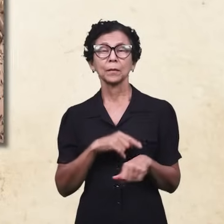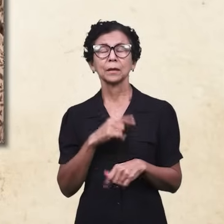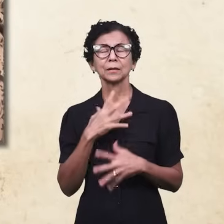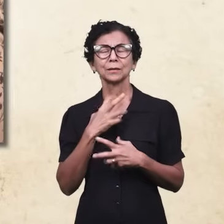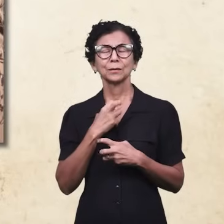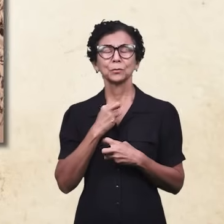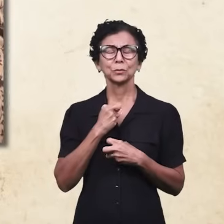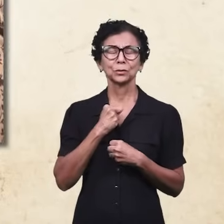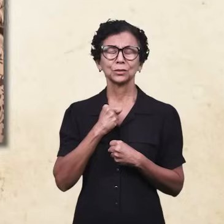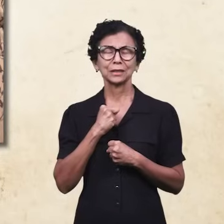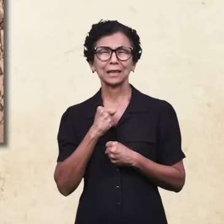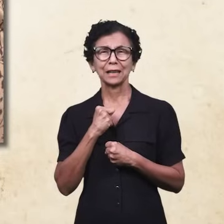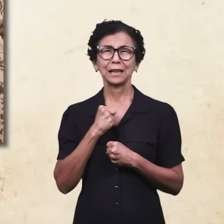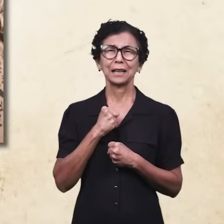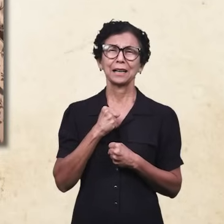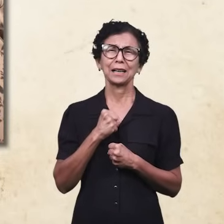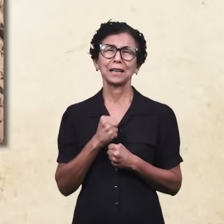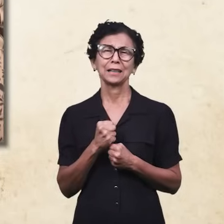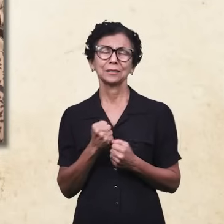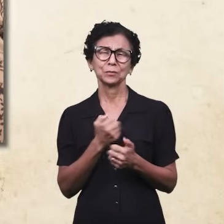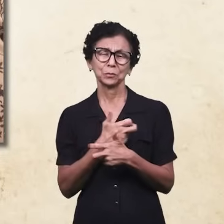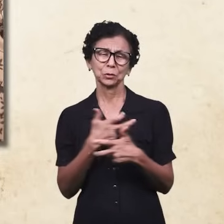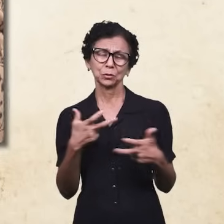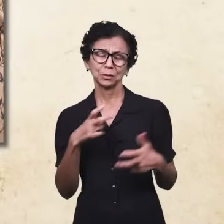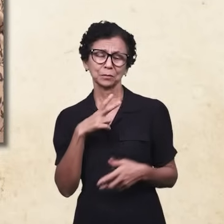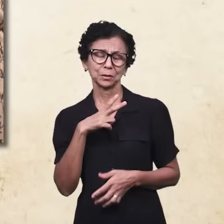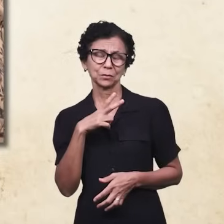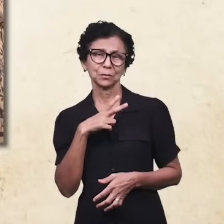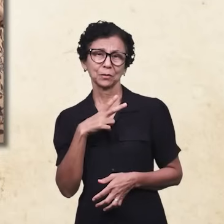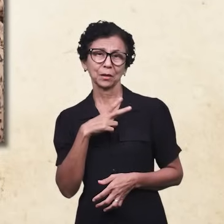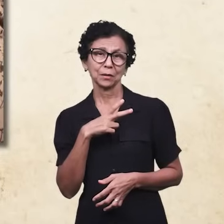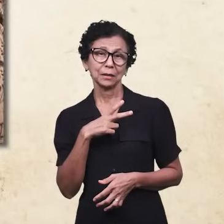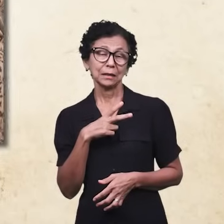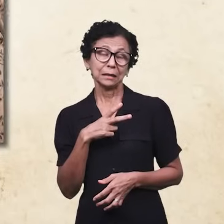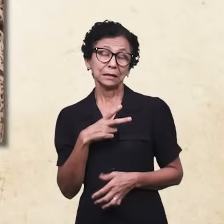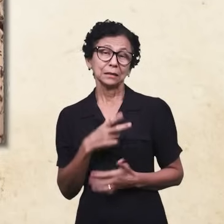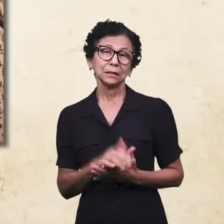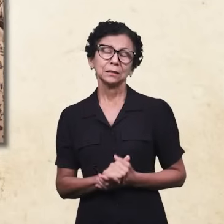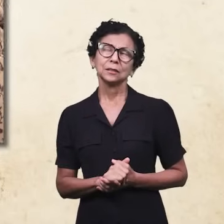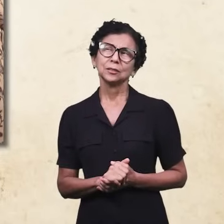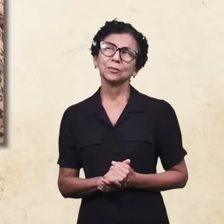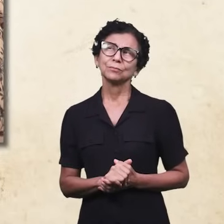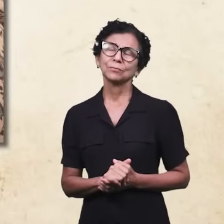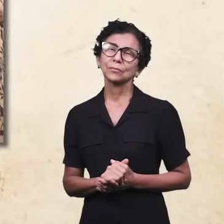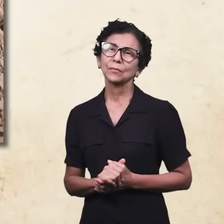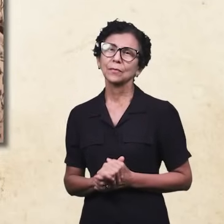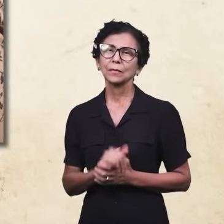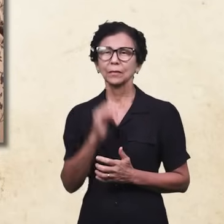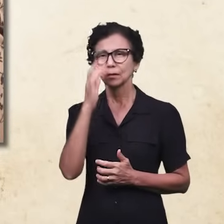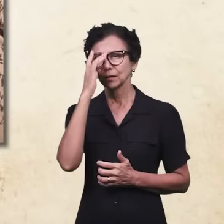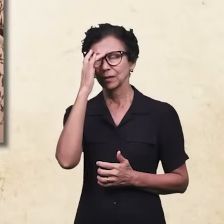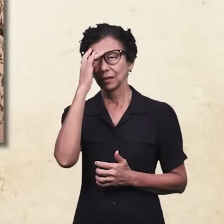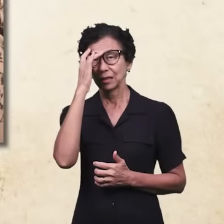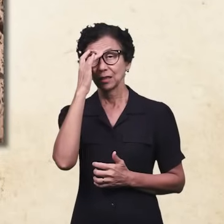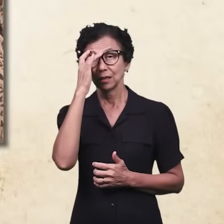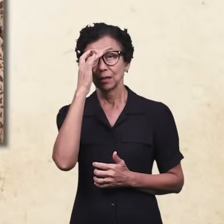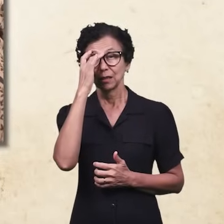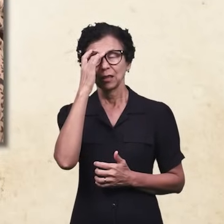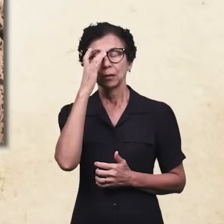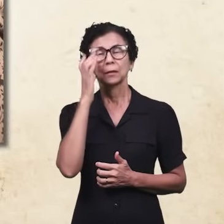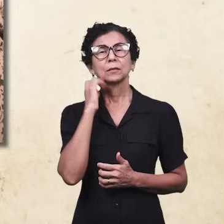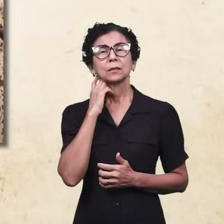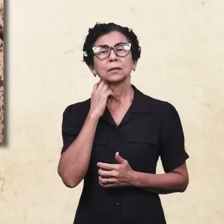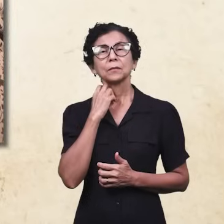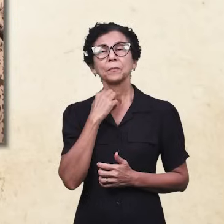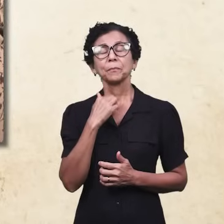momento em que eu estava bastante angustiada com algumas áreas da minha vida e antes de dormir eu fiz um clamor